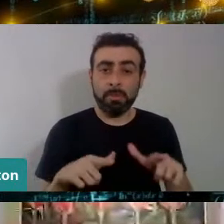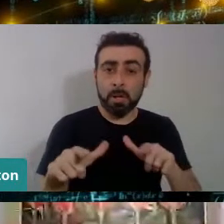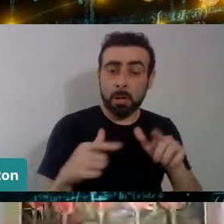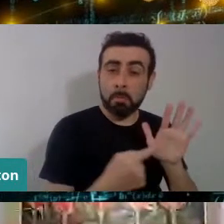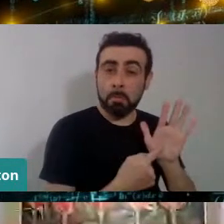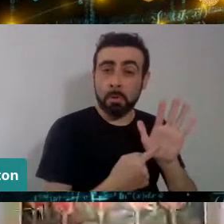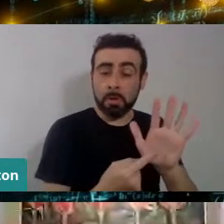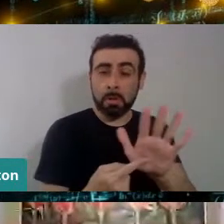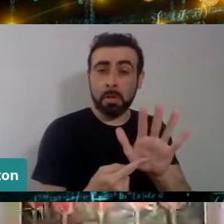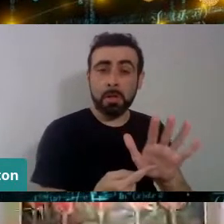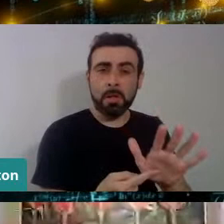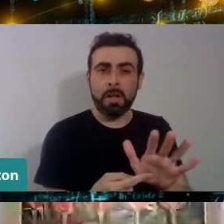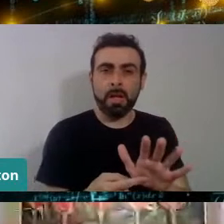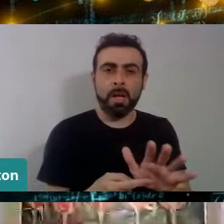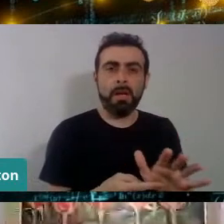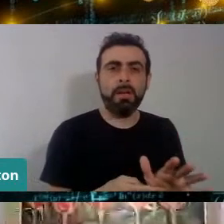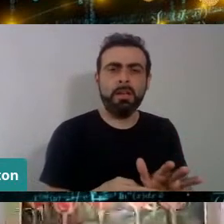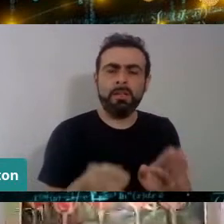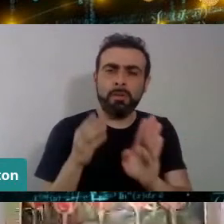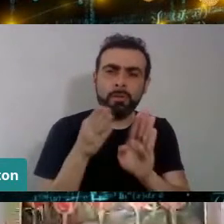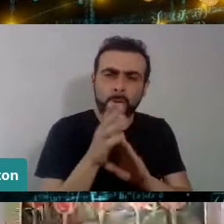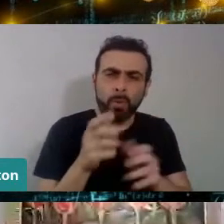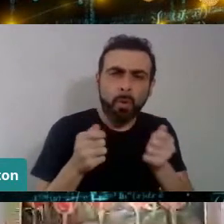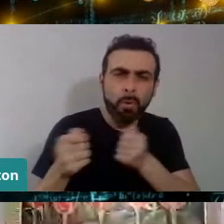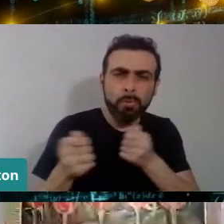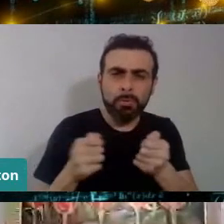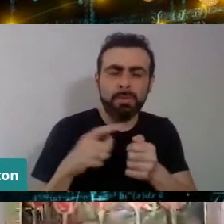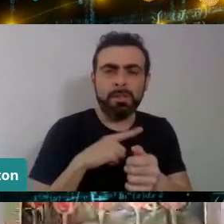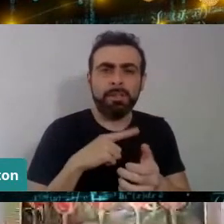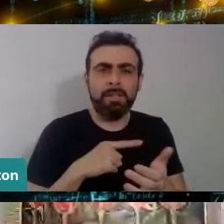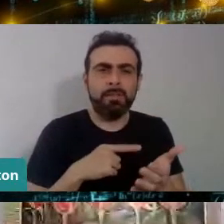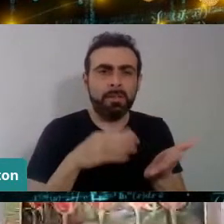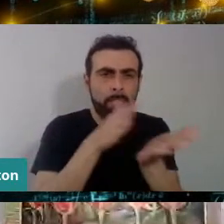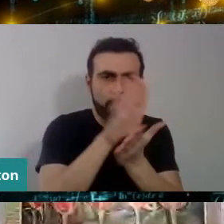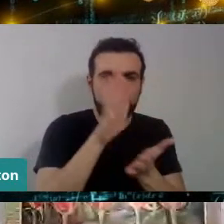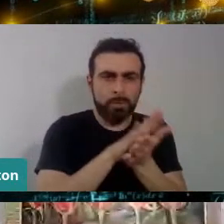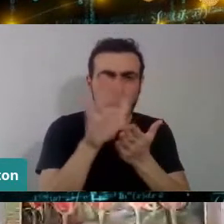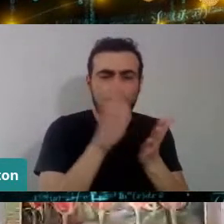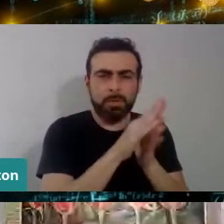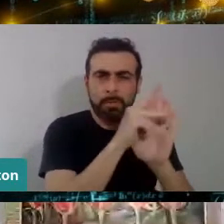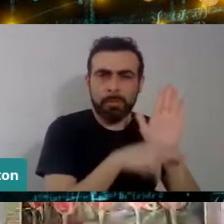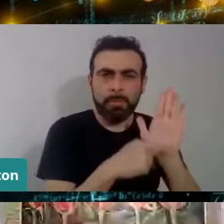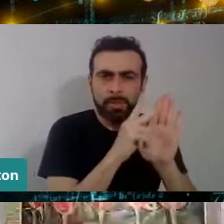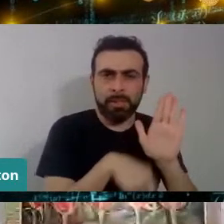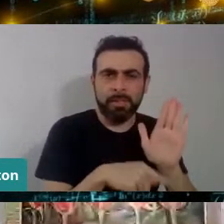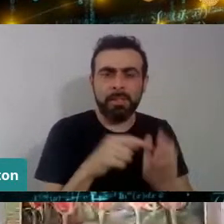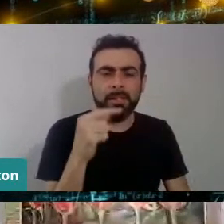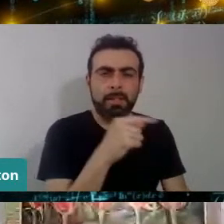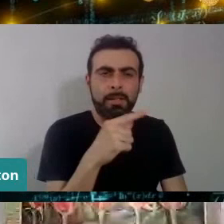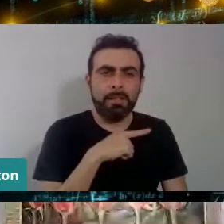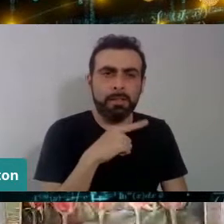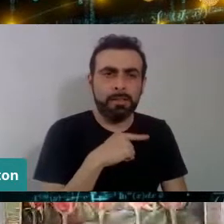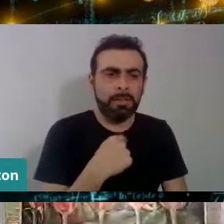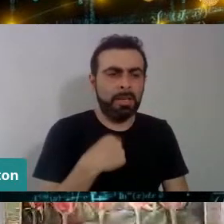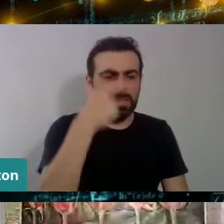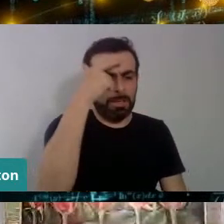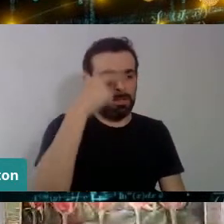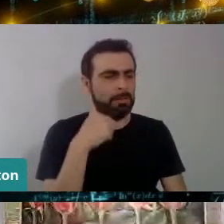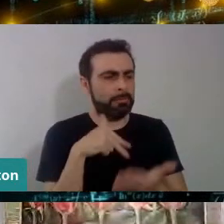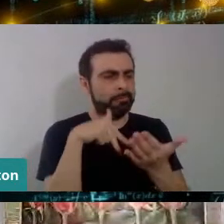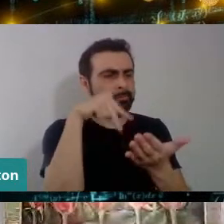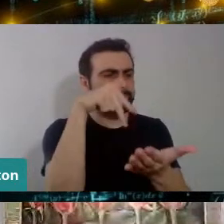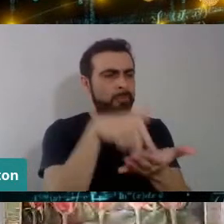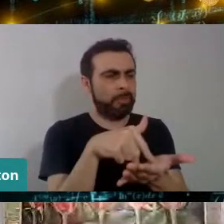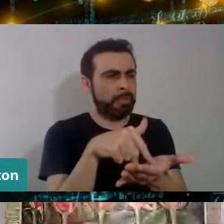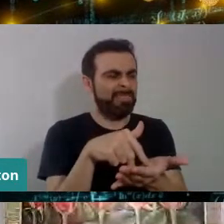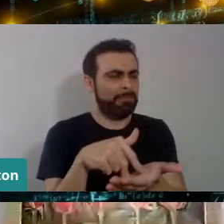assessoria de informática, né, inclusive publicou uma portaria, né, me designando como assessor de informática da